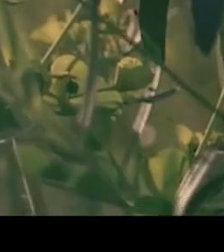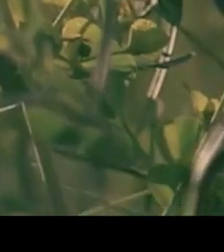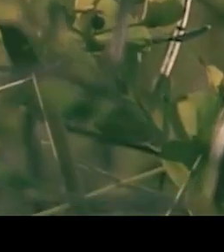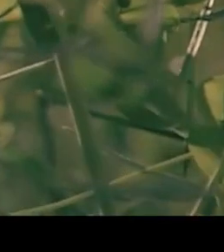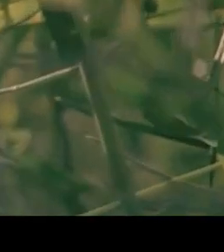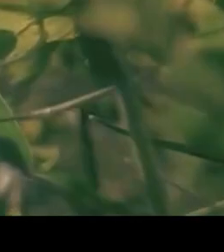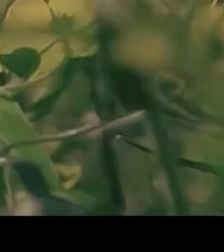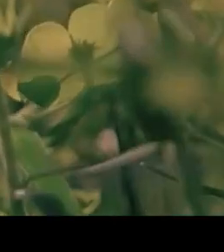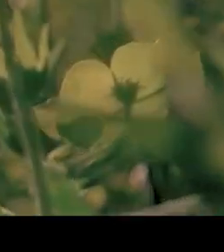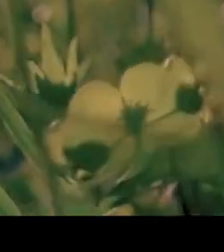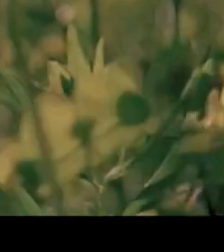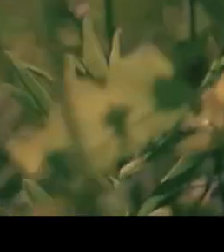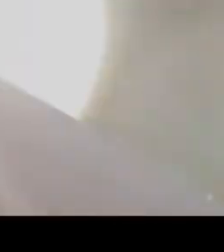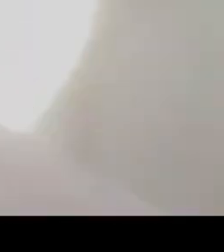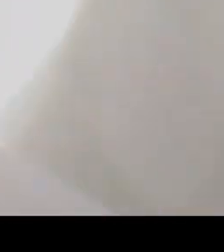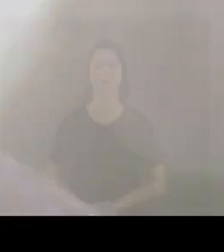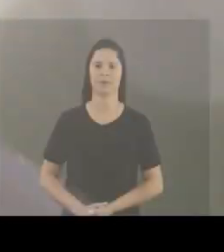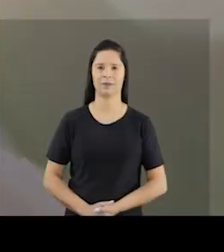no...